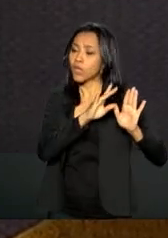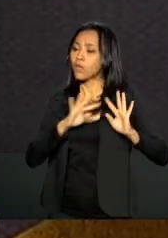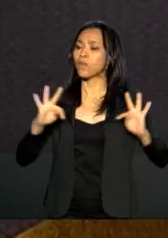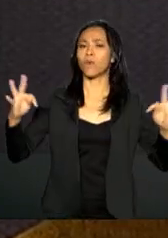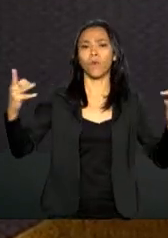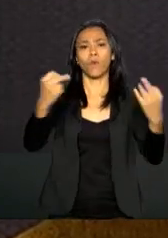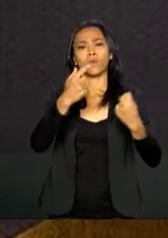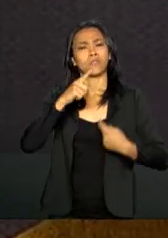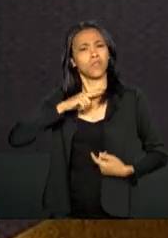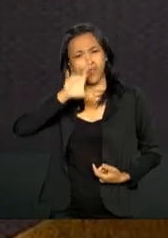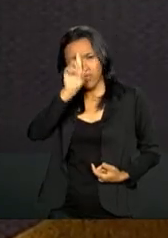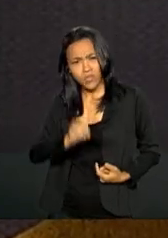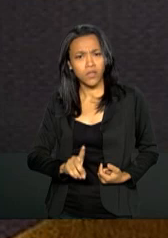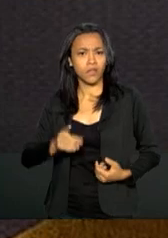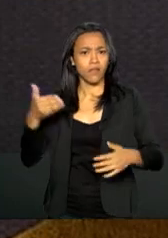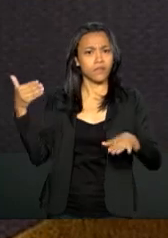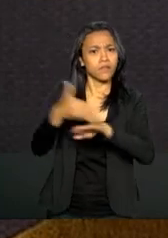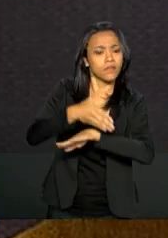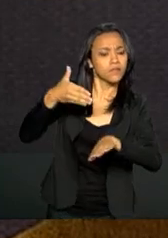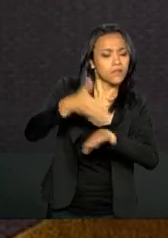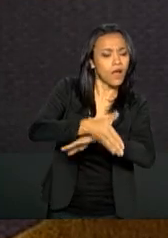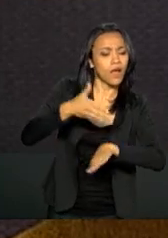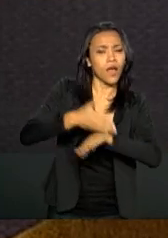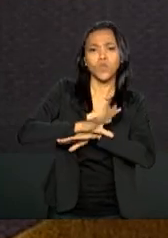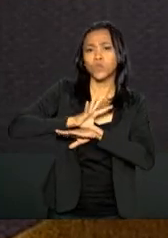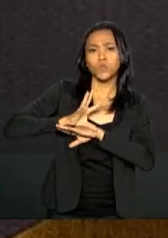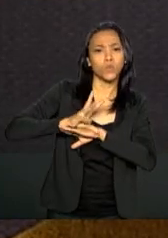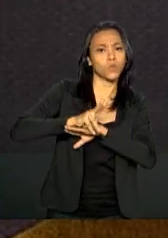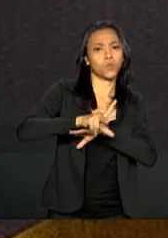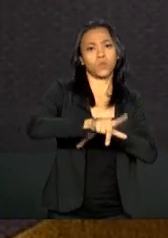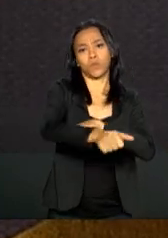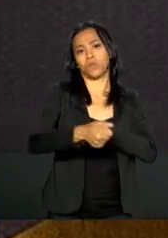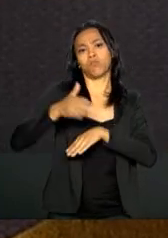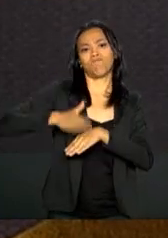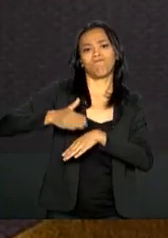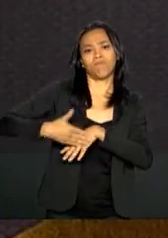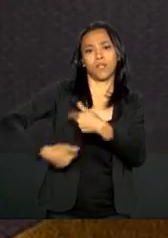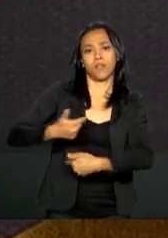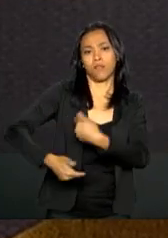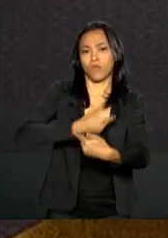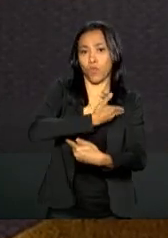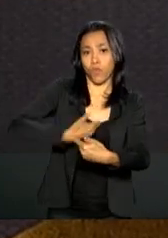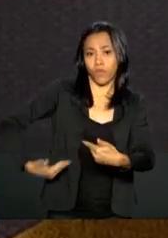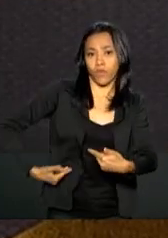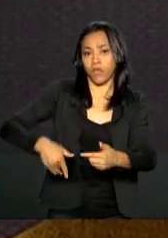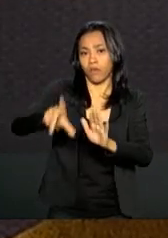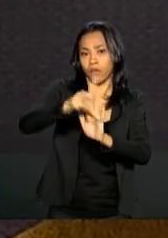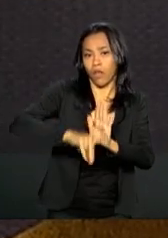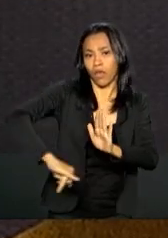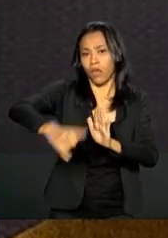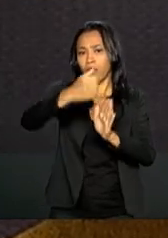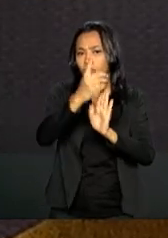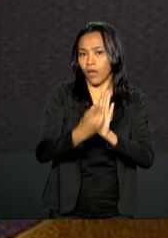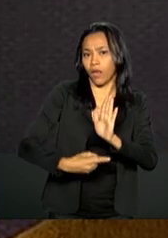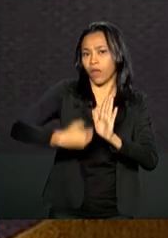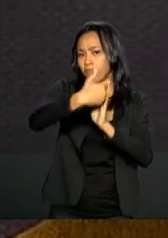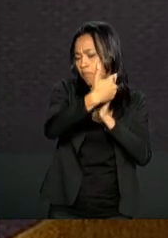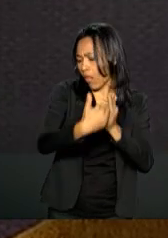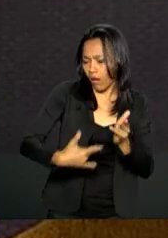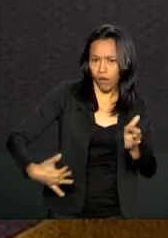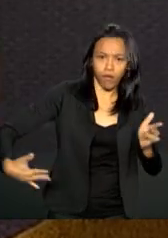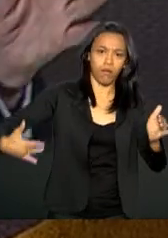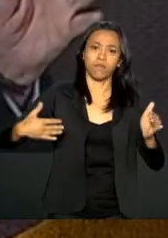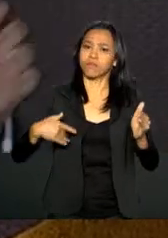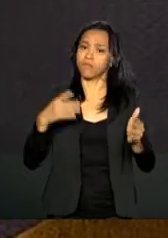acessar todos os atos de governo e de uma maneira de volta a segunda palavra simplificada